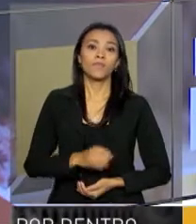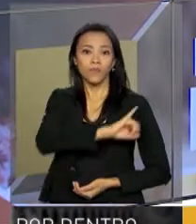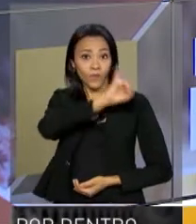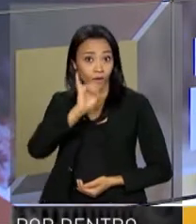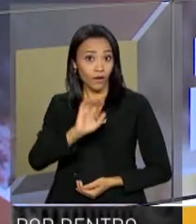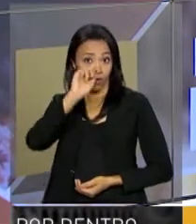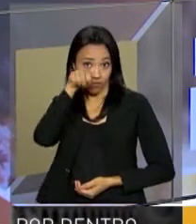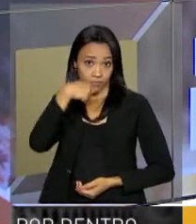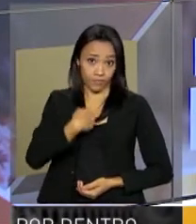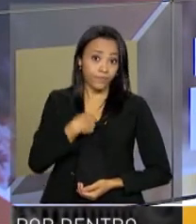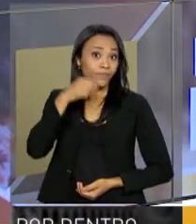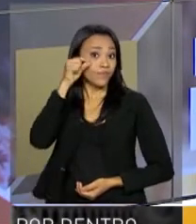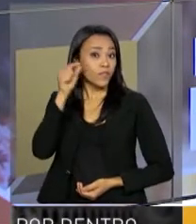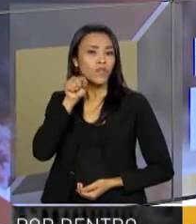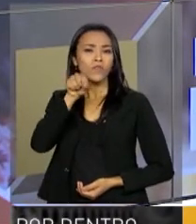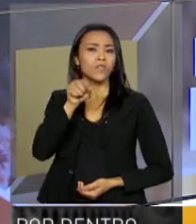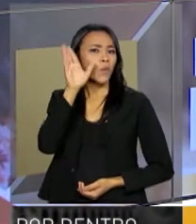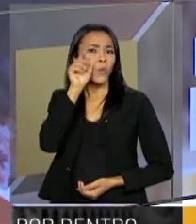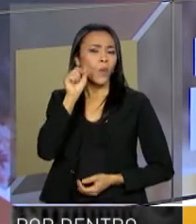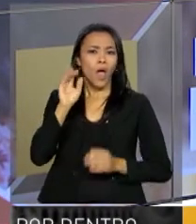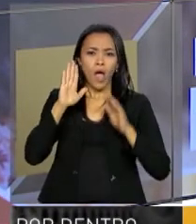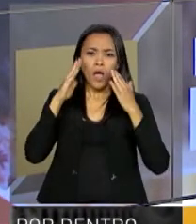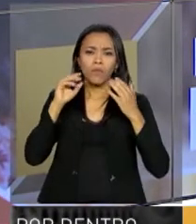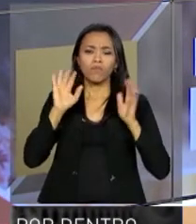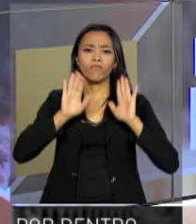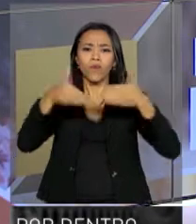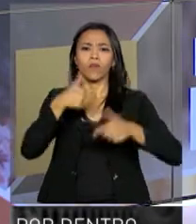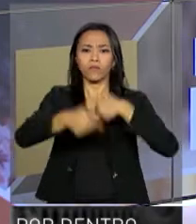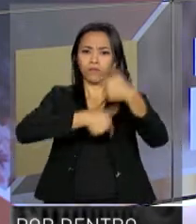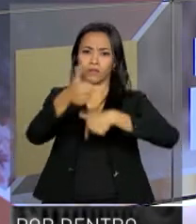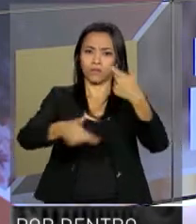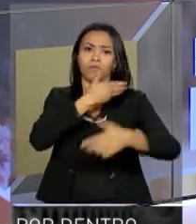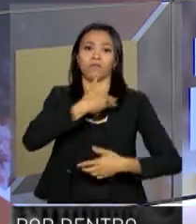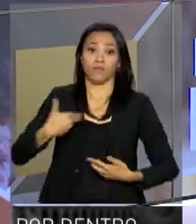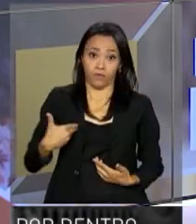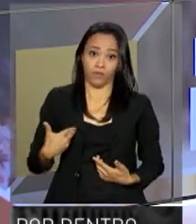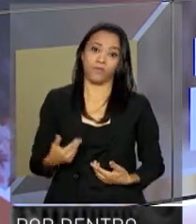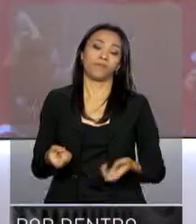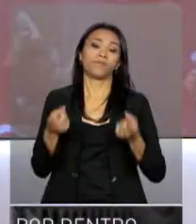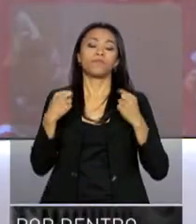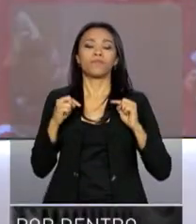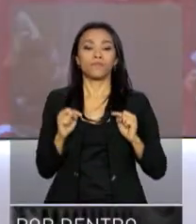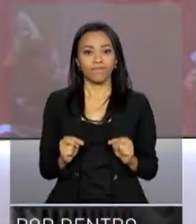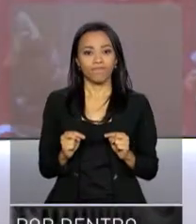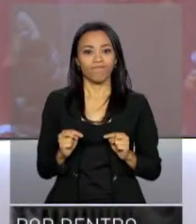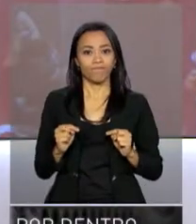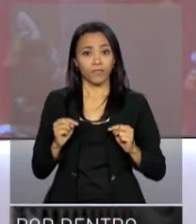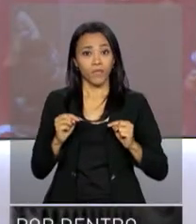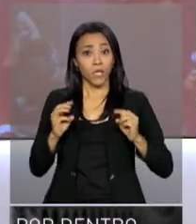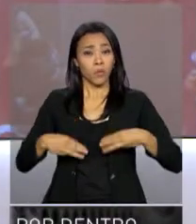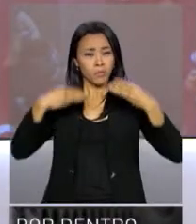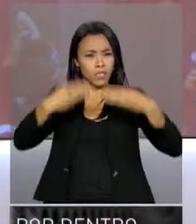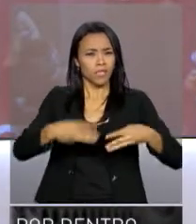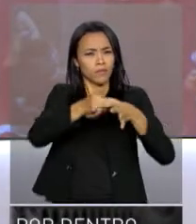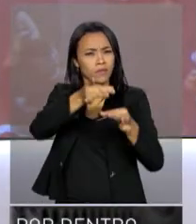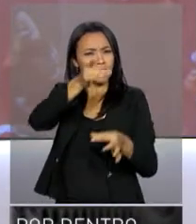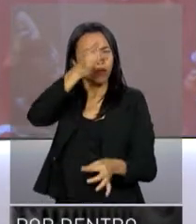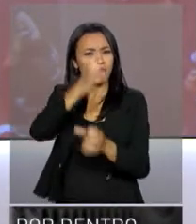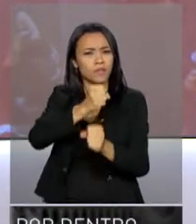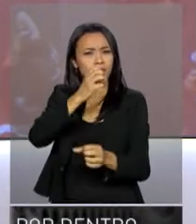Olá, eu sou Renata Corsini e você acompanha agora o programa Por Dentro do Governo. O Ministério da